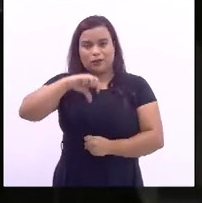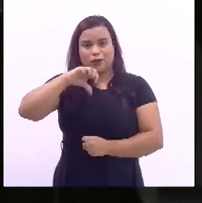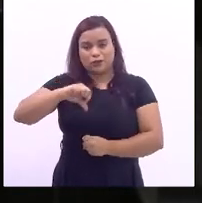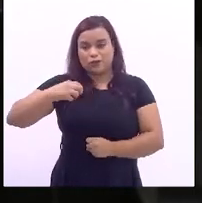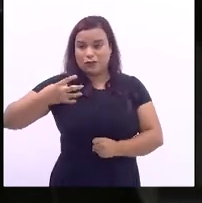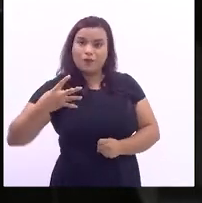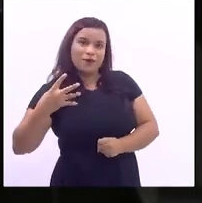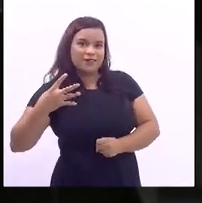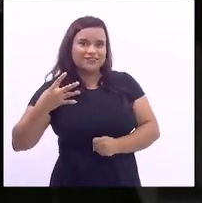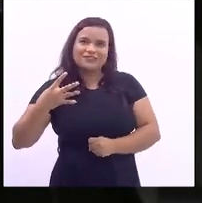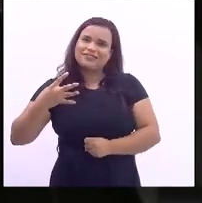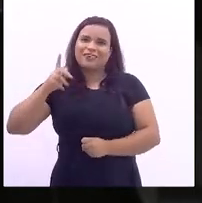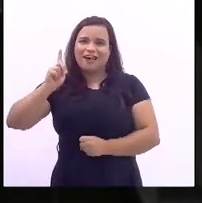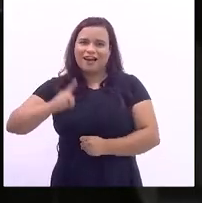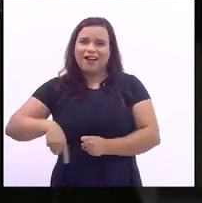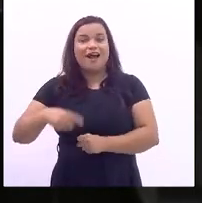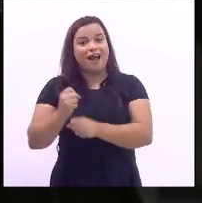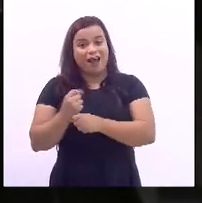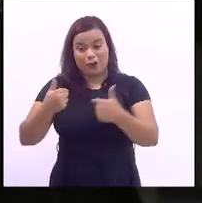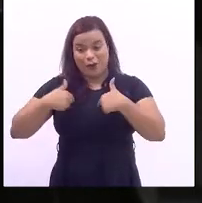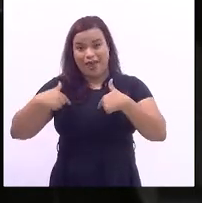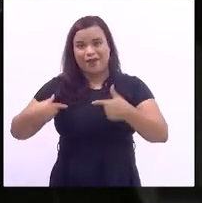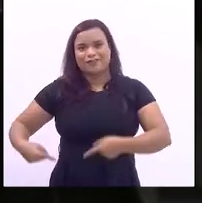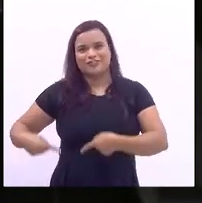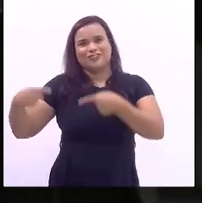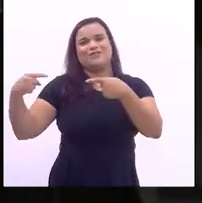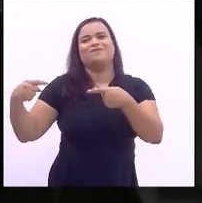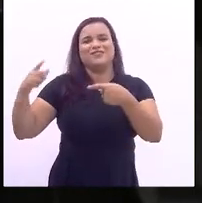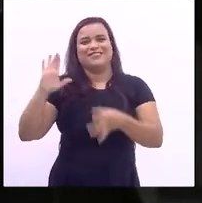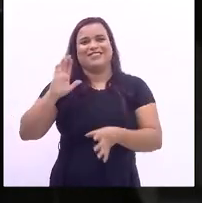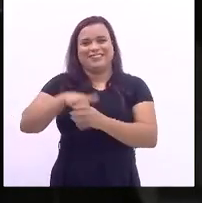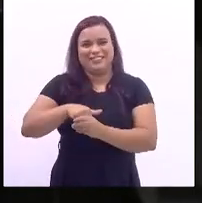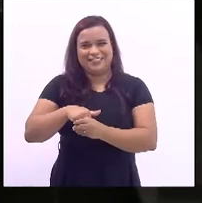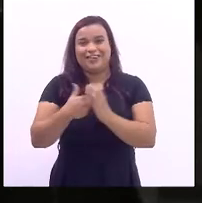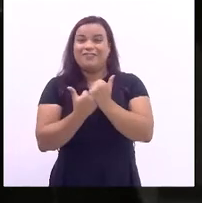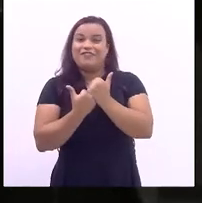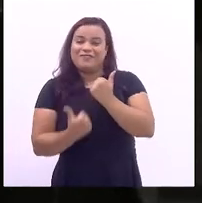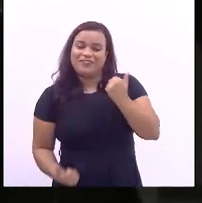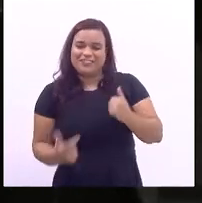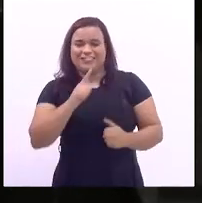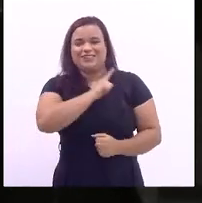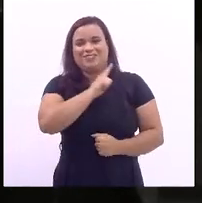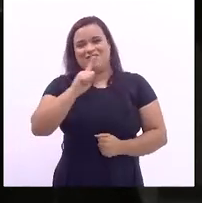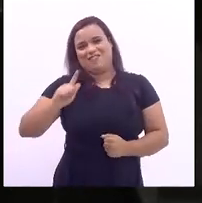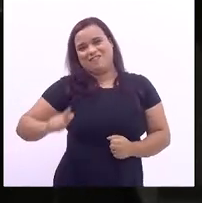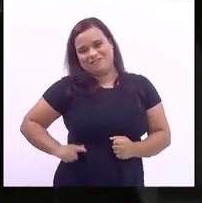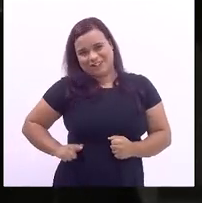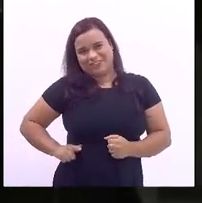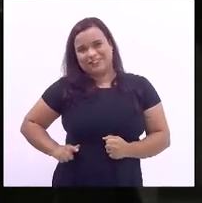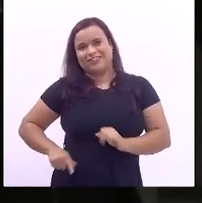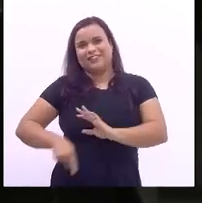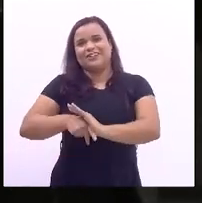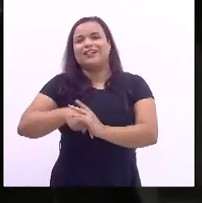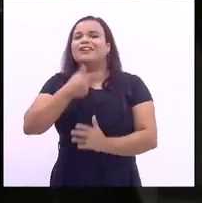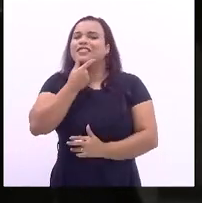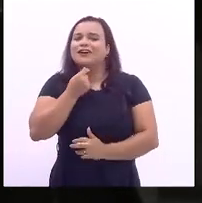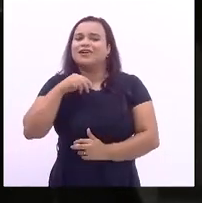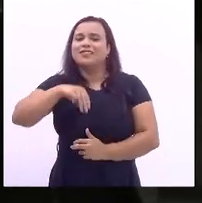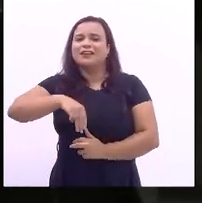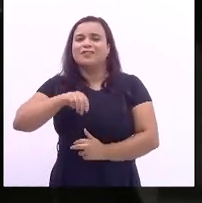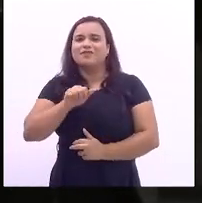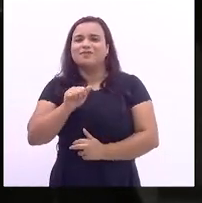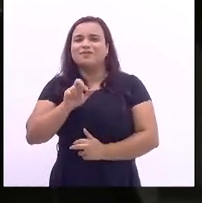é exatamente ano que disputa a eleição como vice-governador de Marcelo Alencar